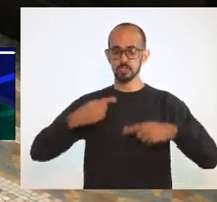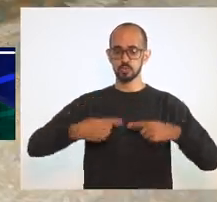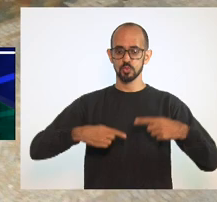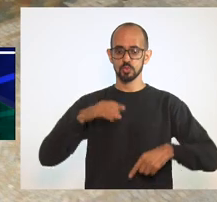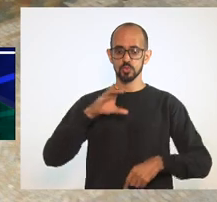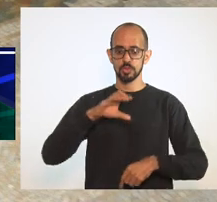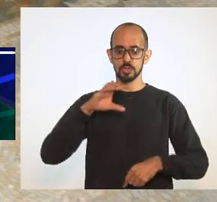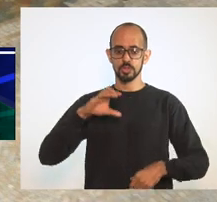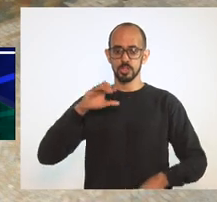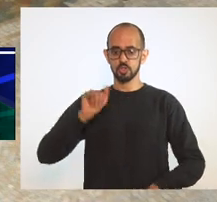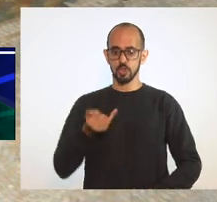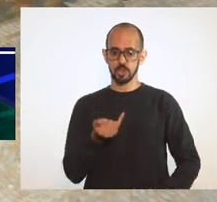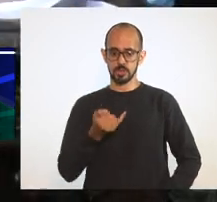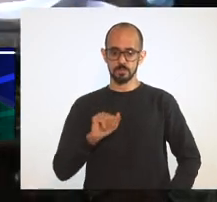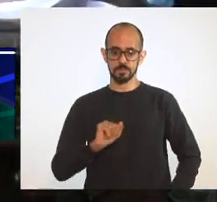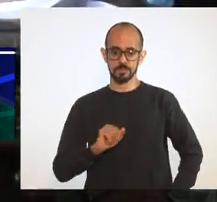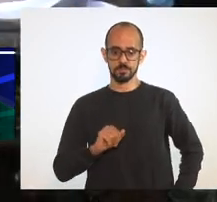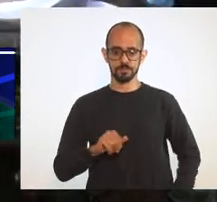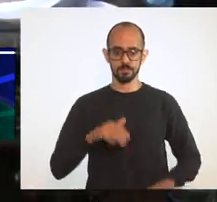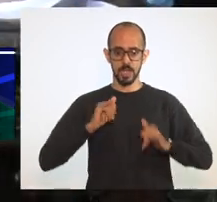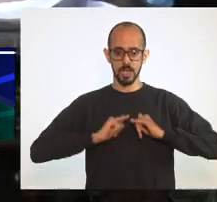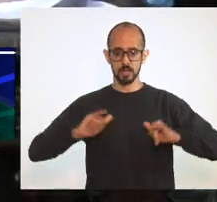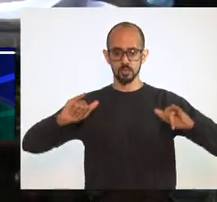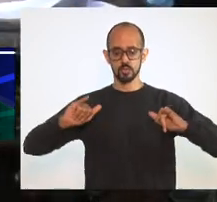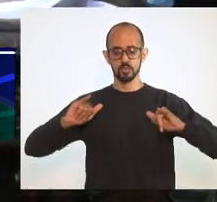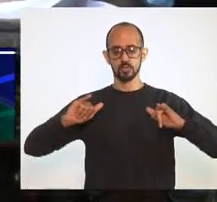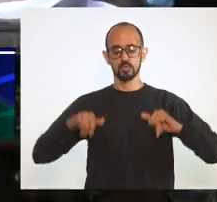junto com o PL que está andando. Anuncio o projeto de lei